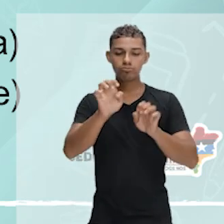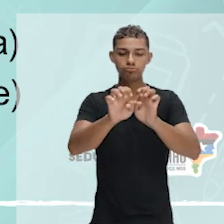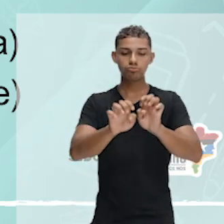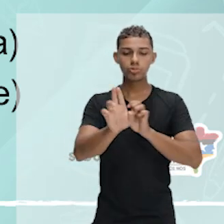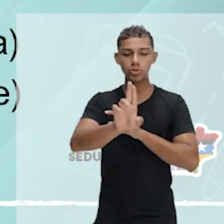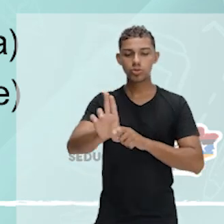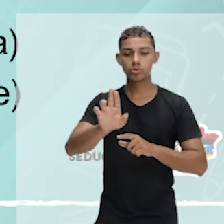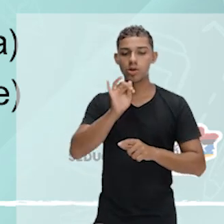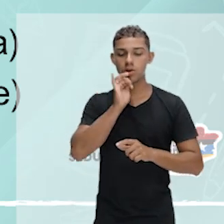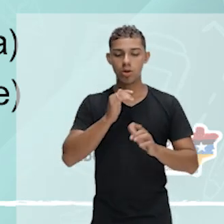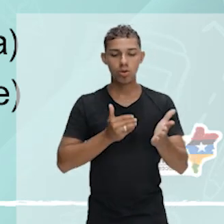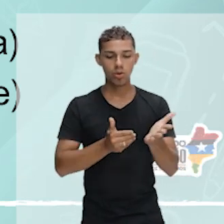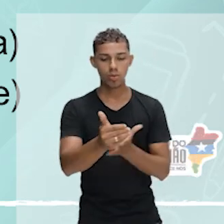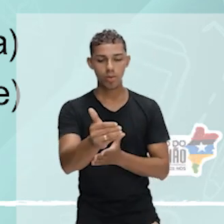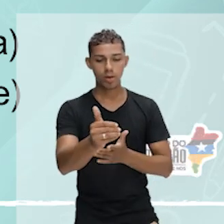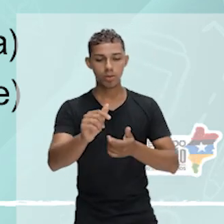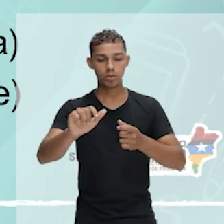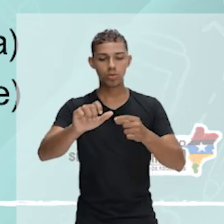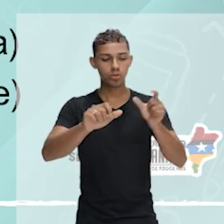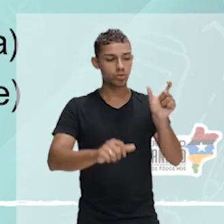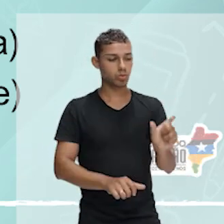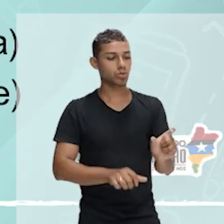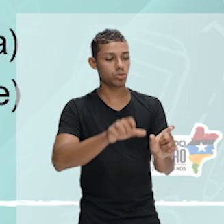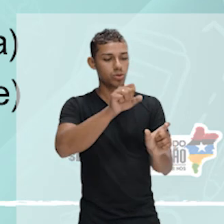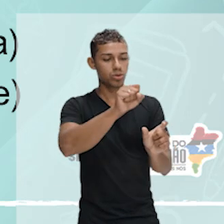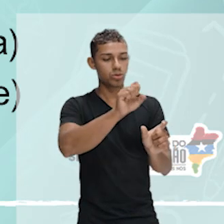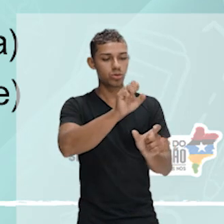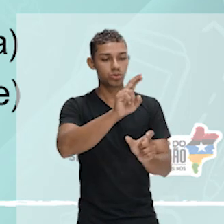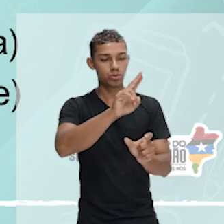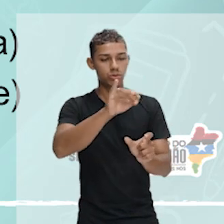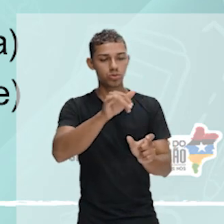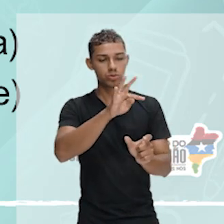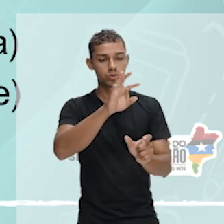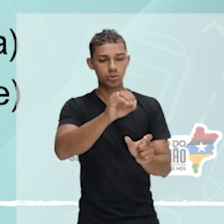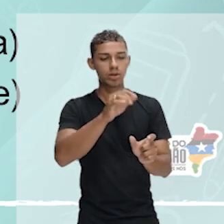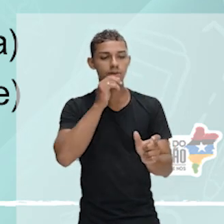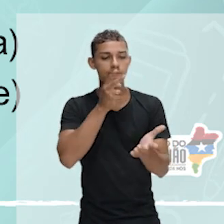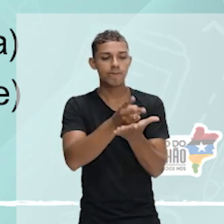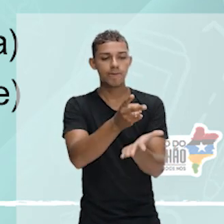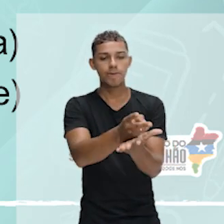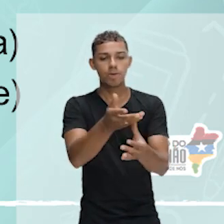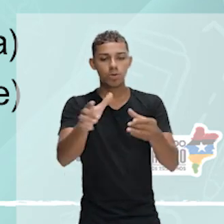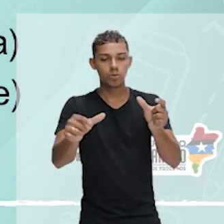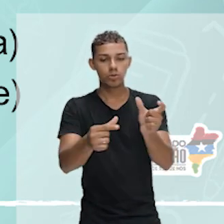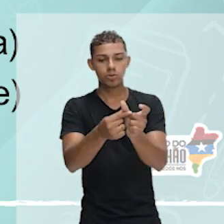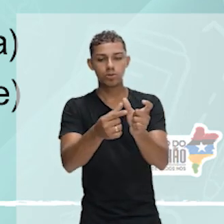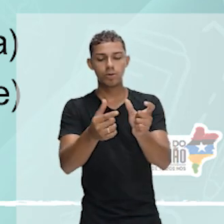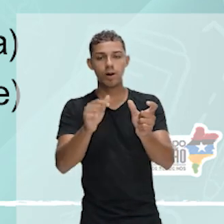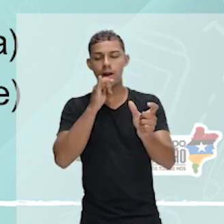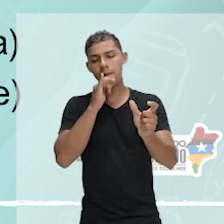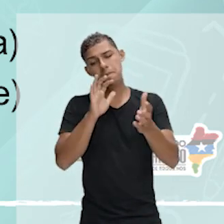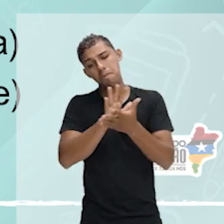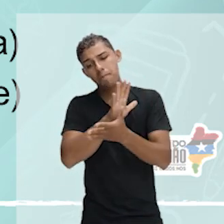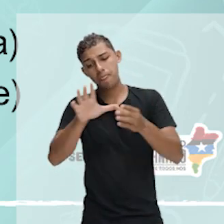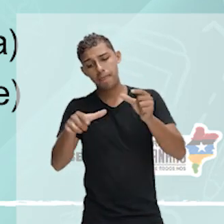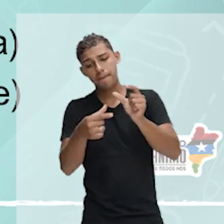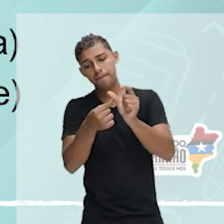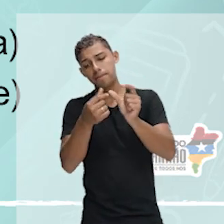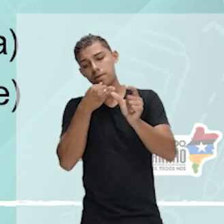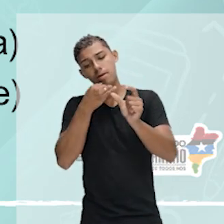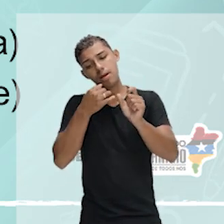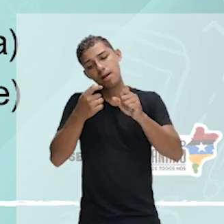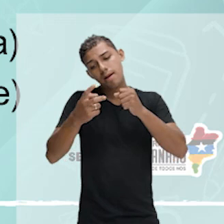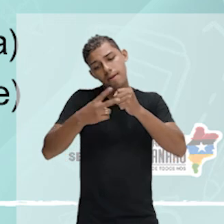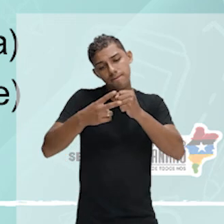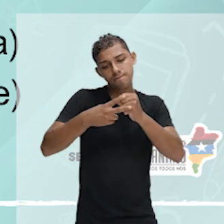pelo sujeito, o verbo é sempre conjugado e o complemento da frase, que pode ser um objeto, pode ser uma